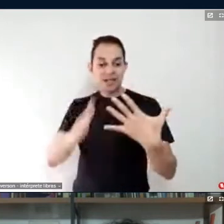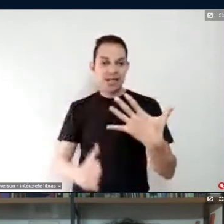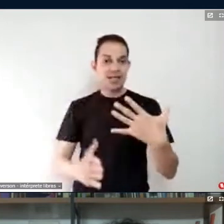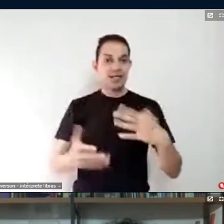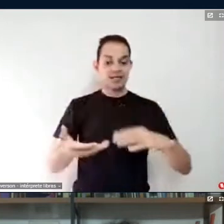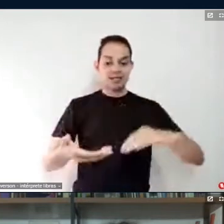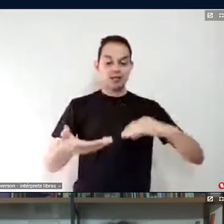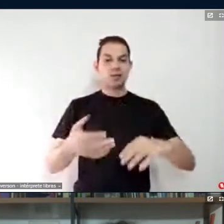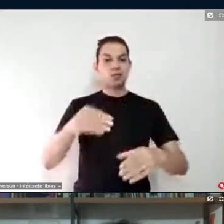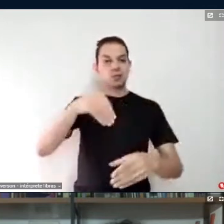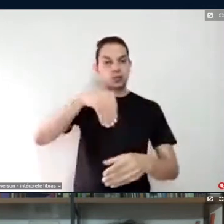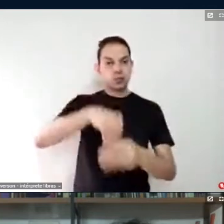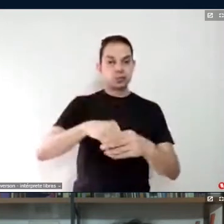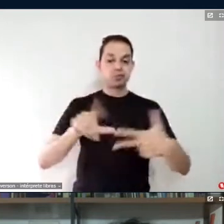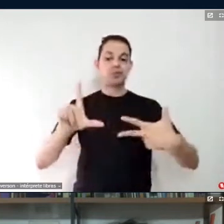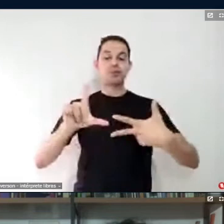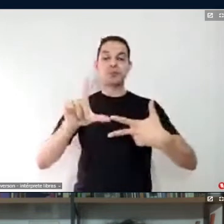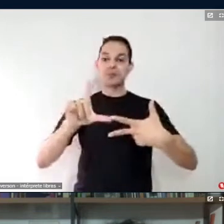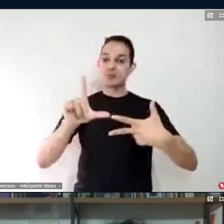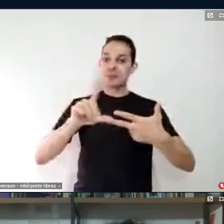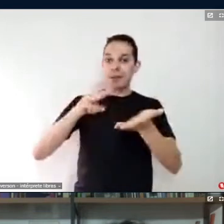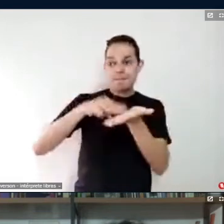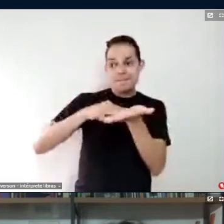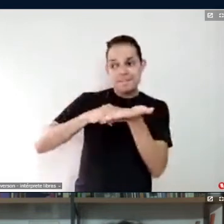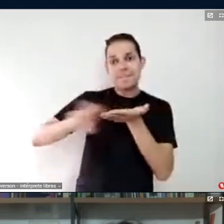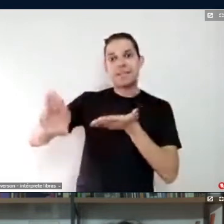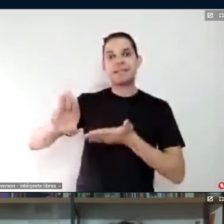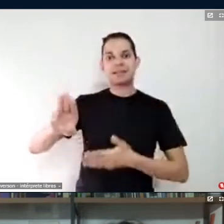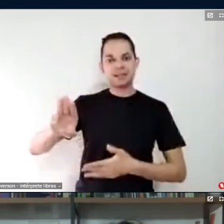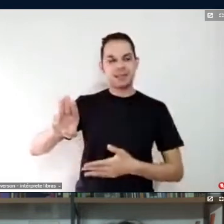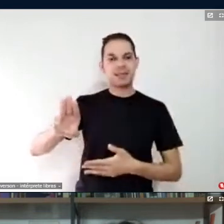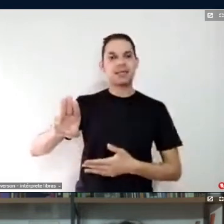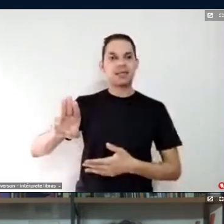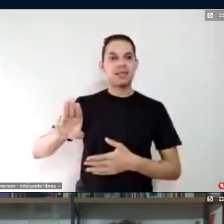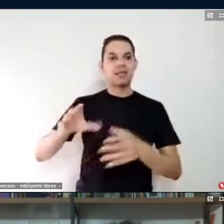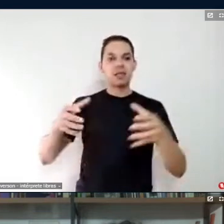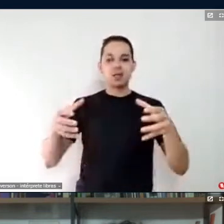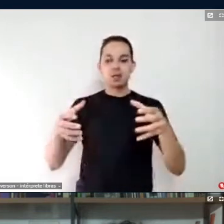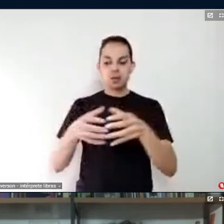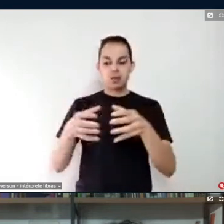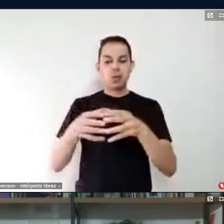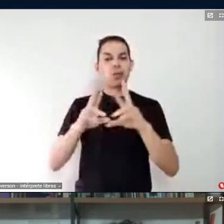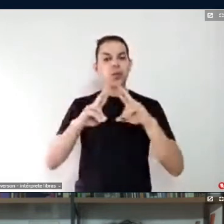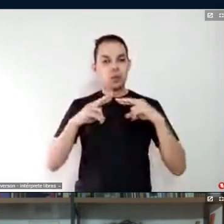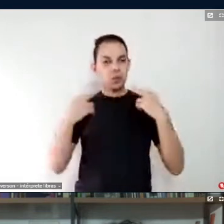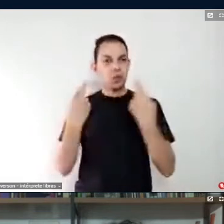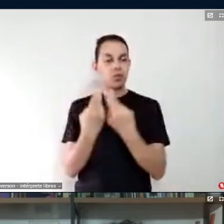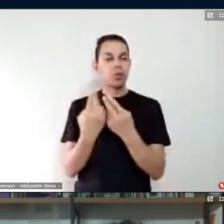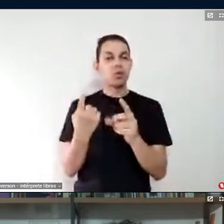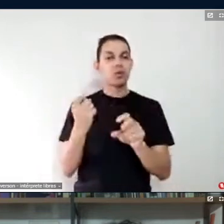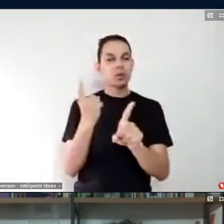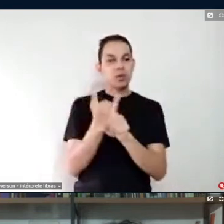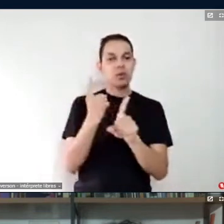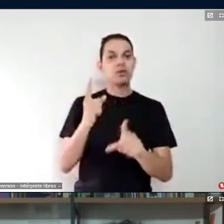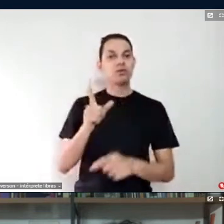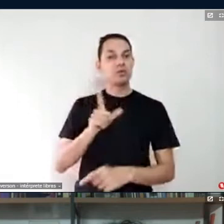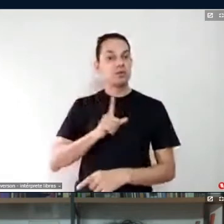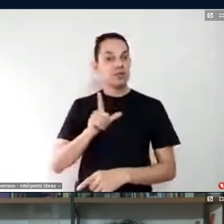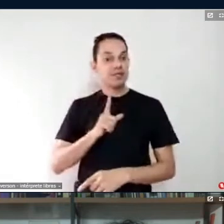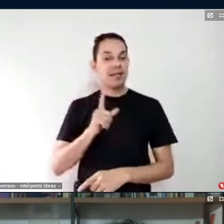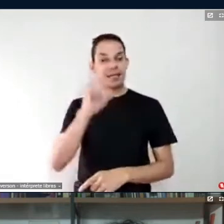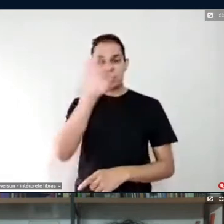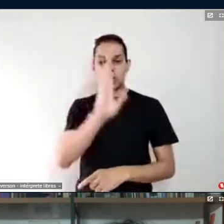e mandar para a UFSC que é o encontro que a gente tem, que é o encontro nacional,